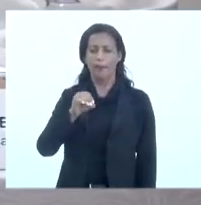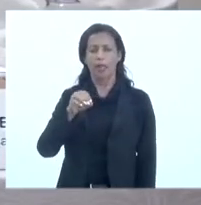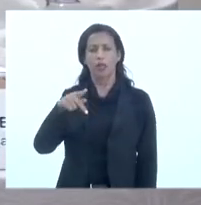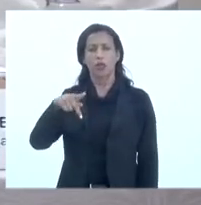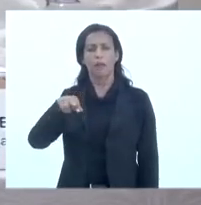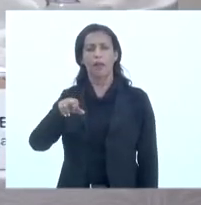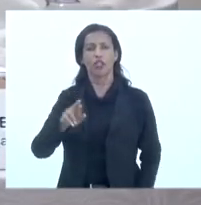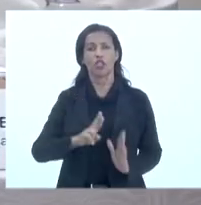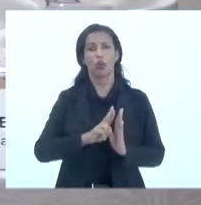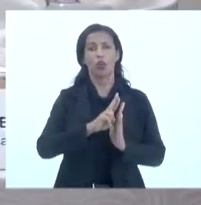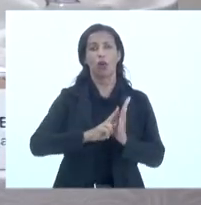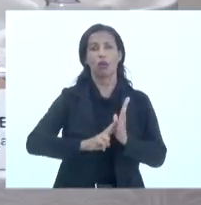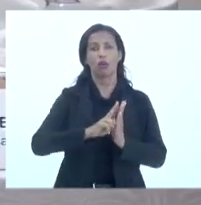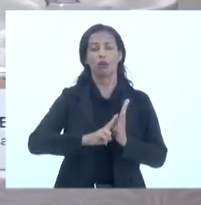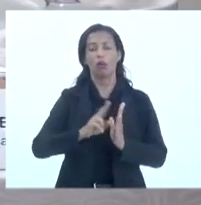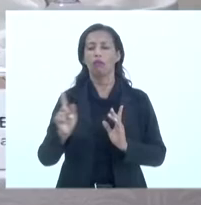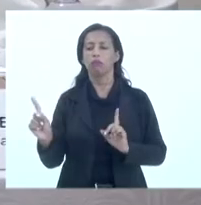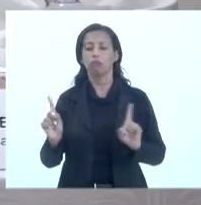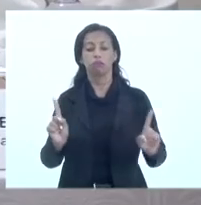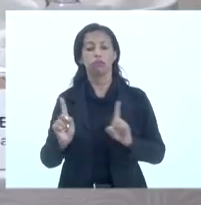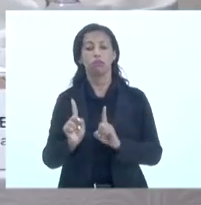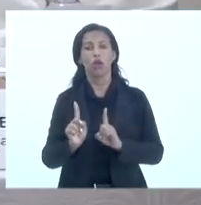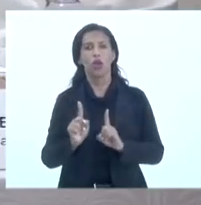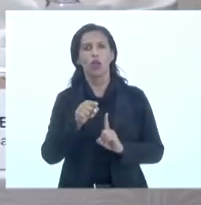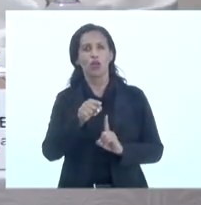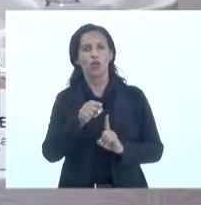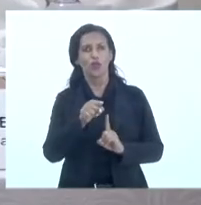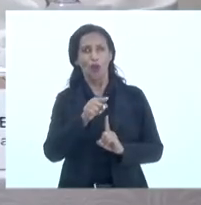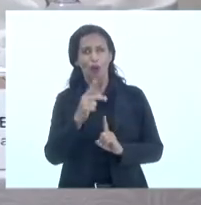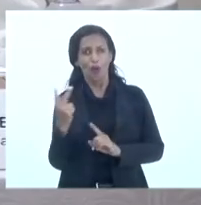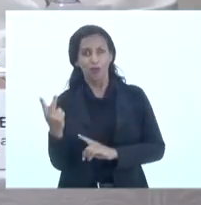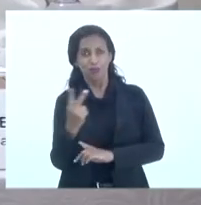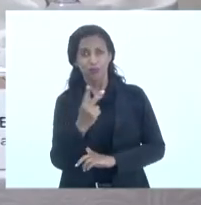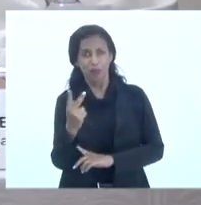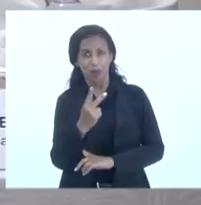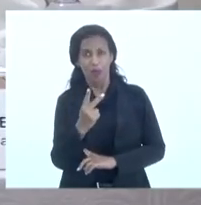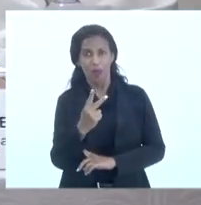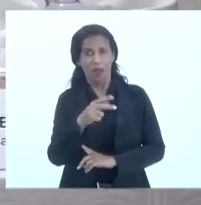Só em CPI, a ANP correu